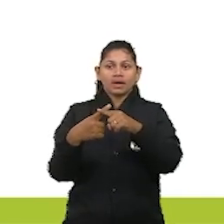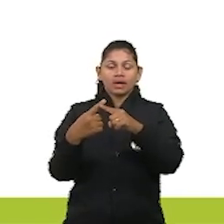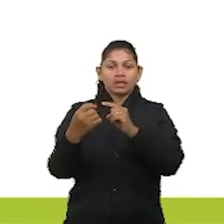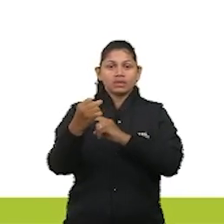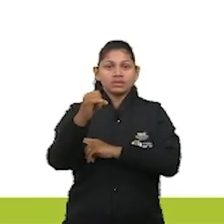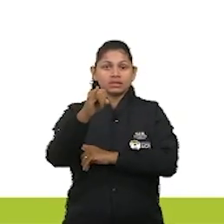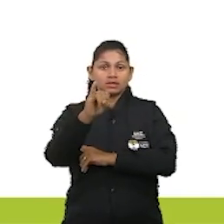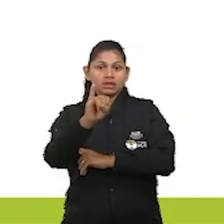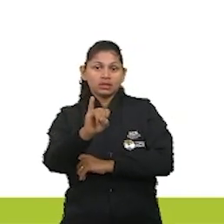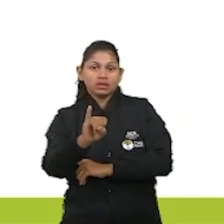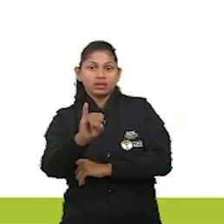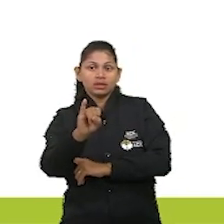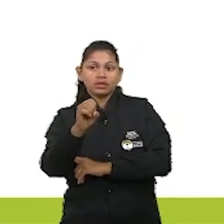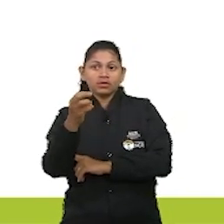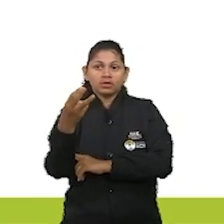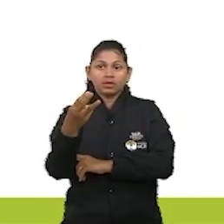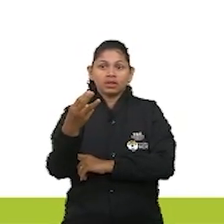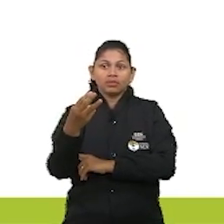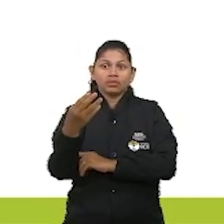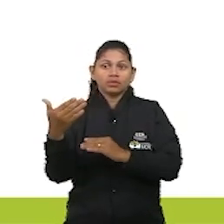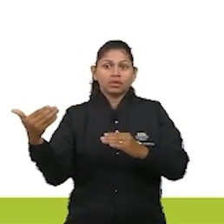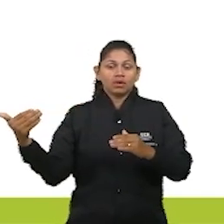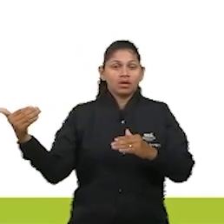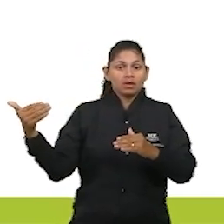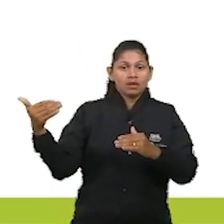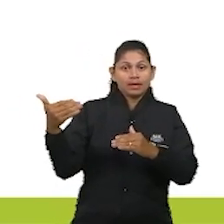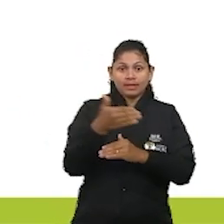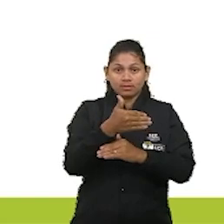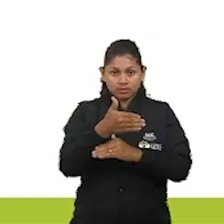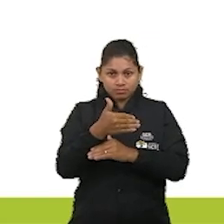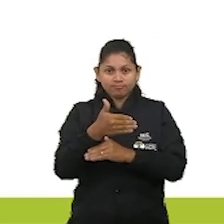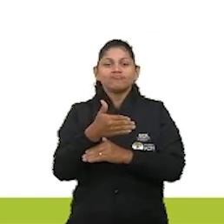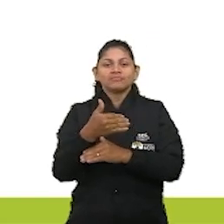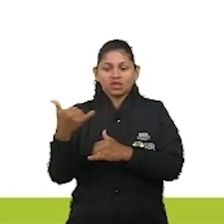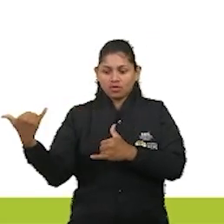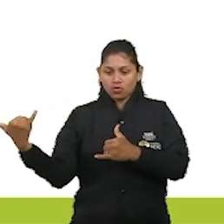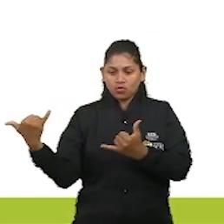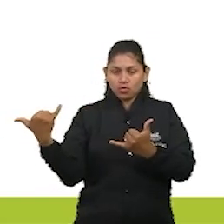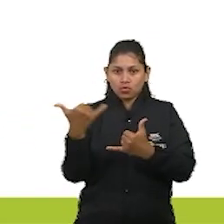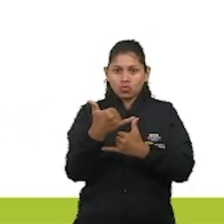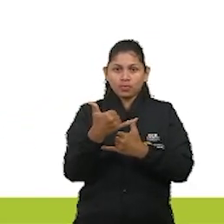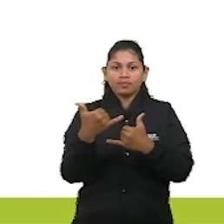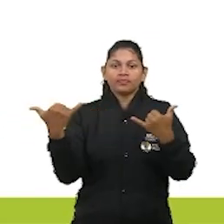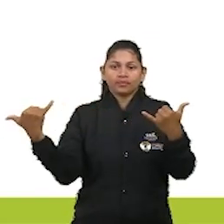tá? I1 mais I3, ó, que está entrando no nó. E vou subtrair com aqueles que estão